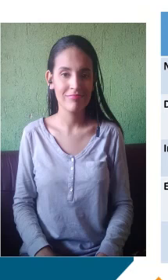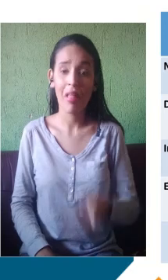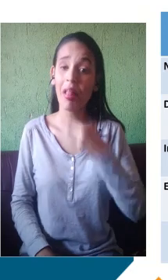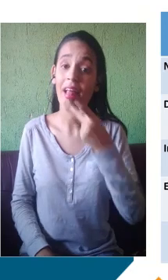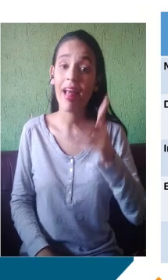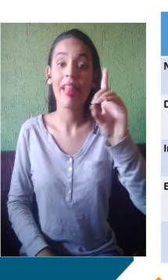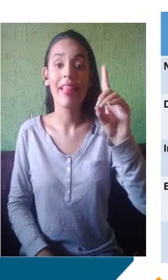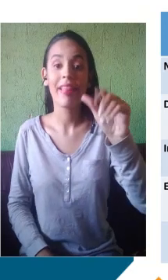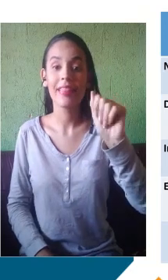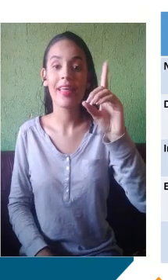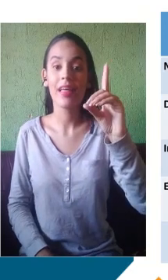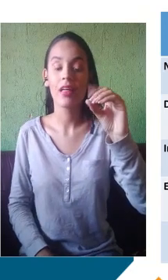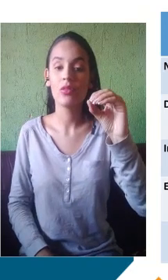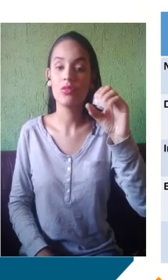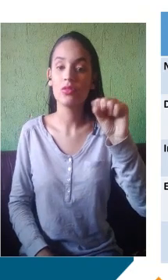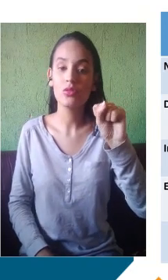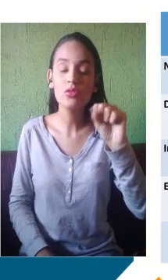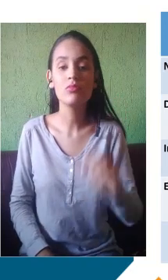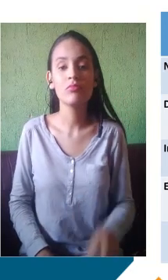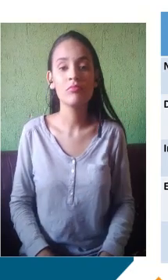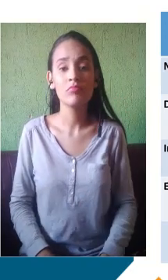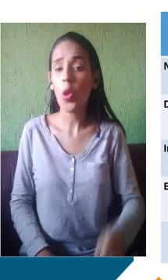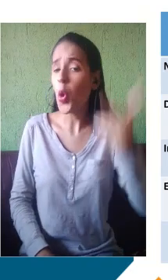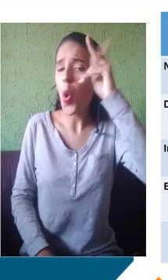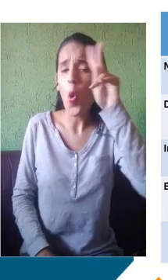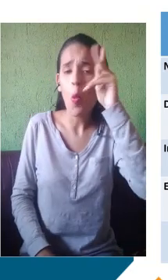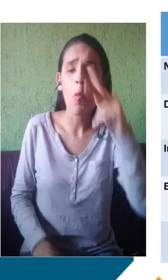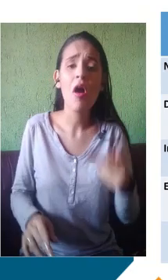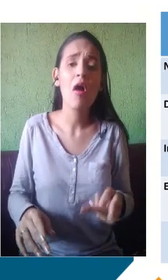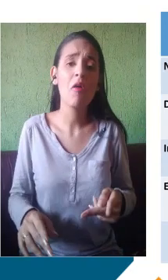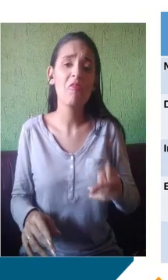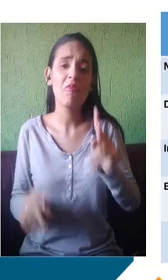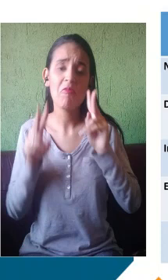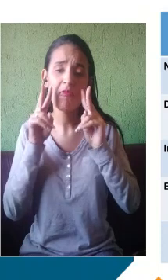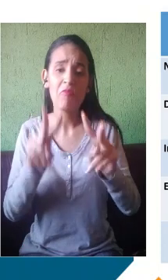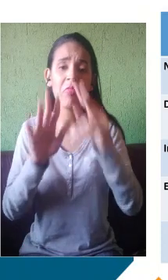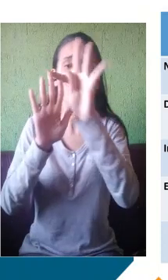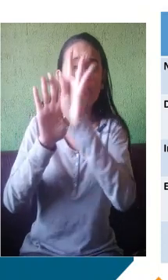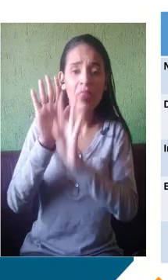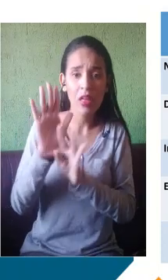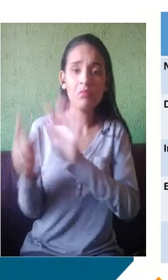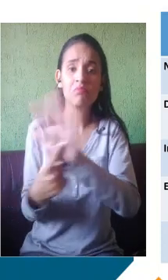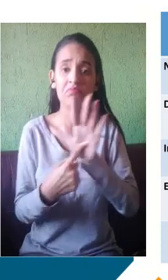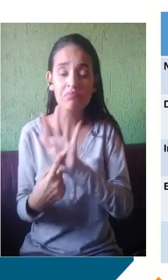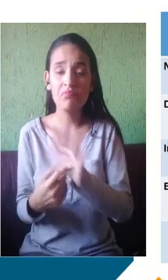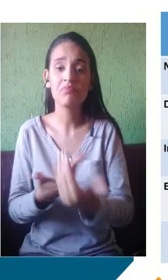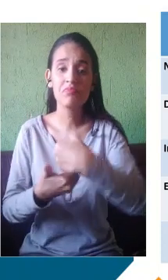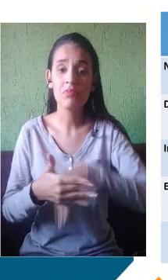e dados, né? É muito comum a gente ver texto expositivo nos livros didáticos, no Wikipédia, por